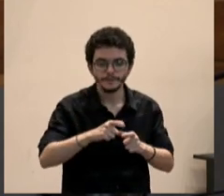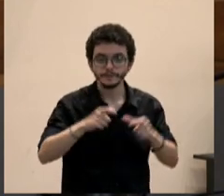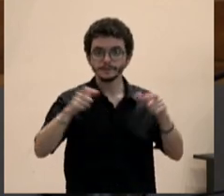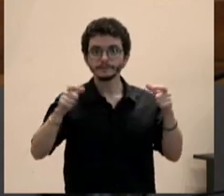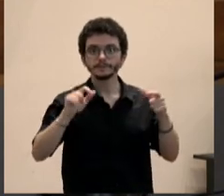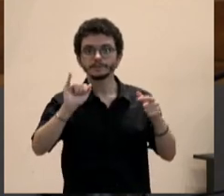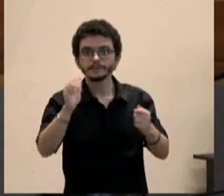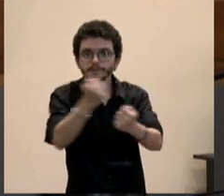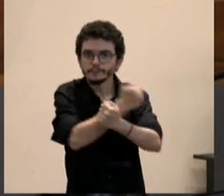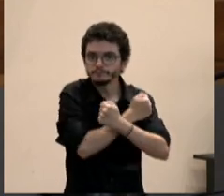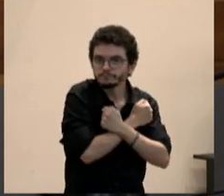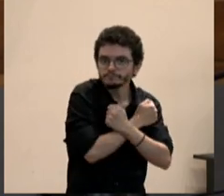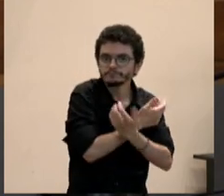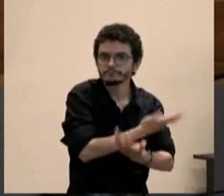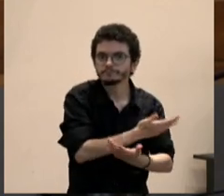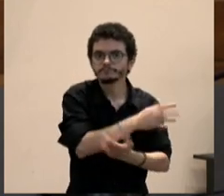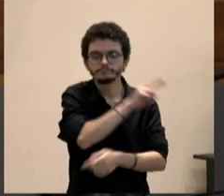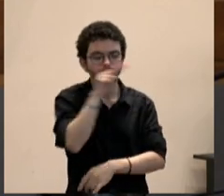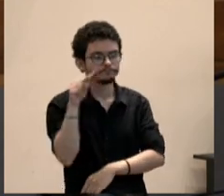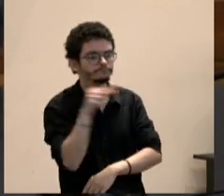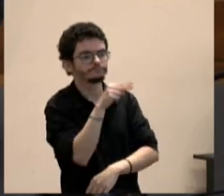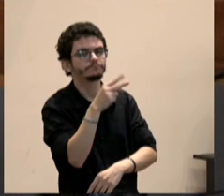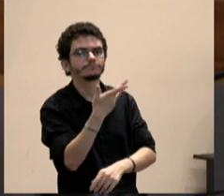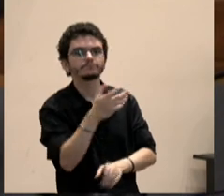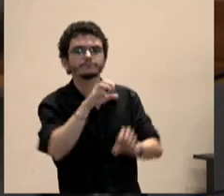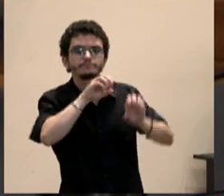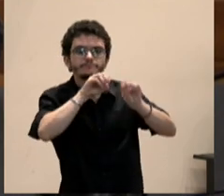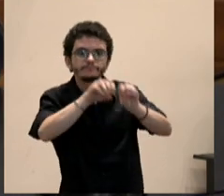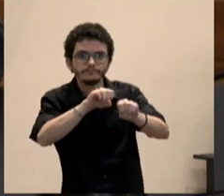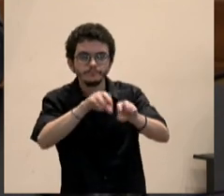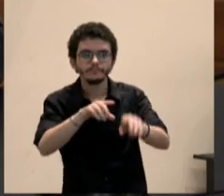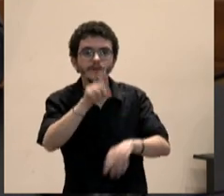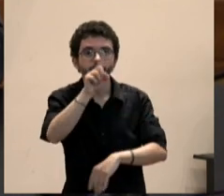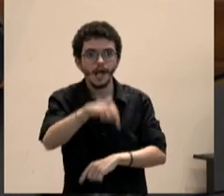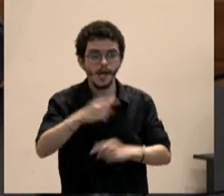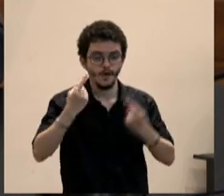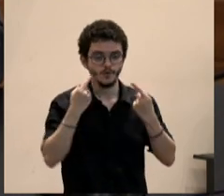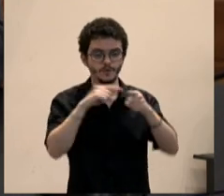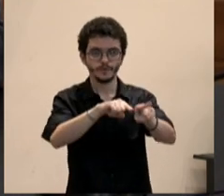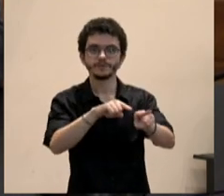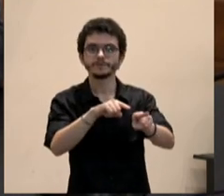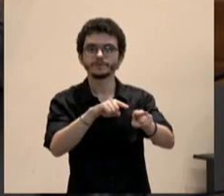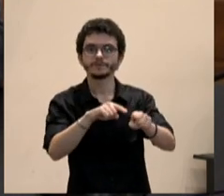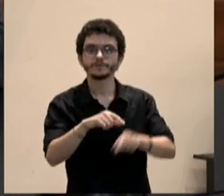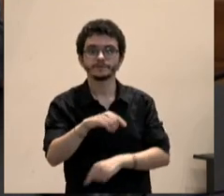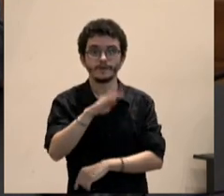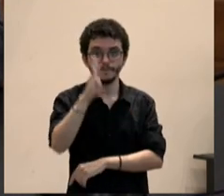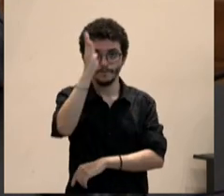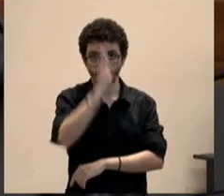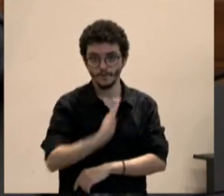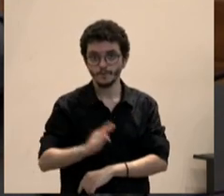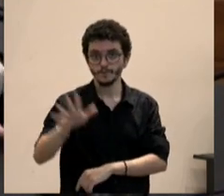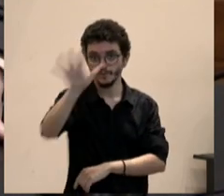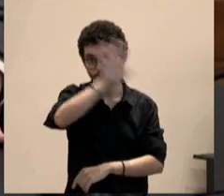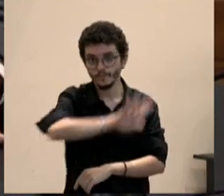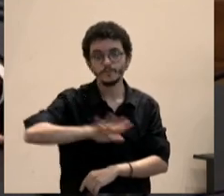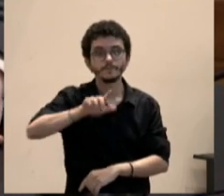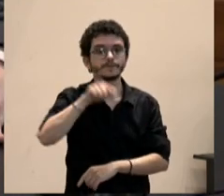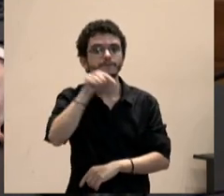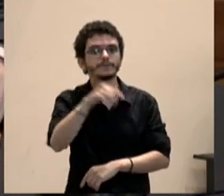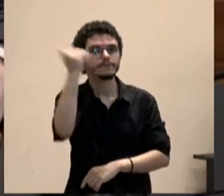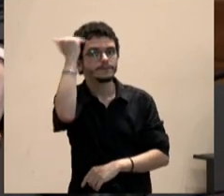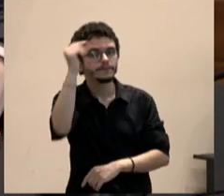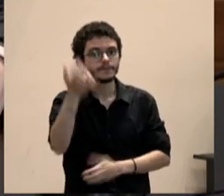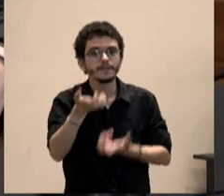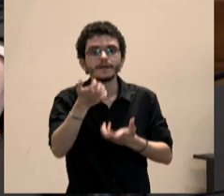gente se abraça e olha para a educação como um desafio de nação brasileira. E é nesse sentido que eu